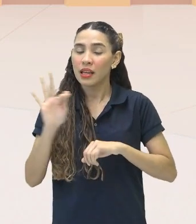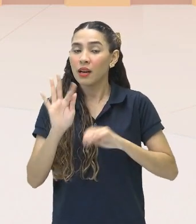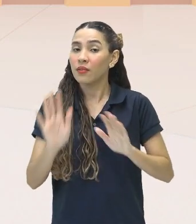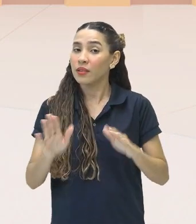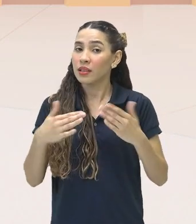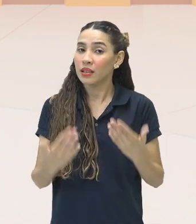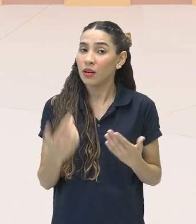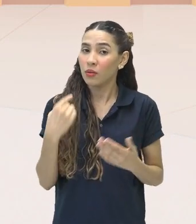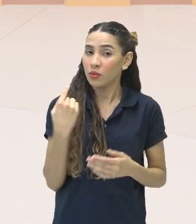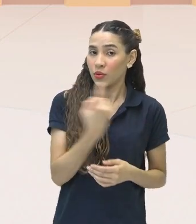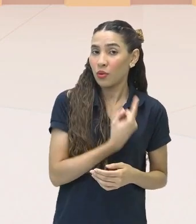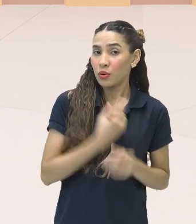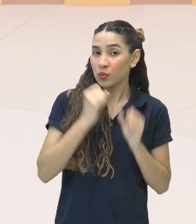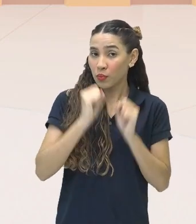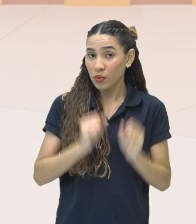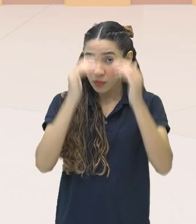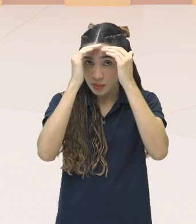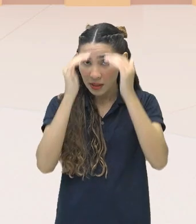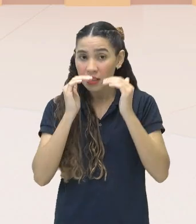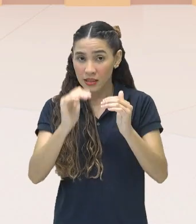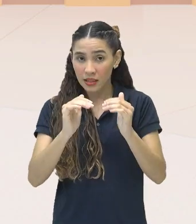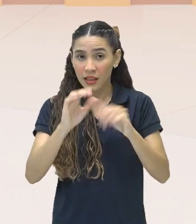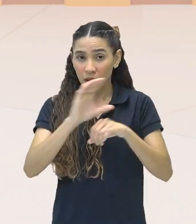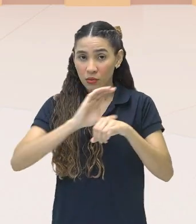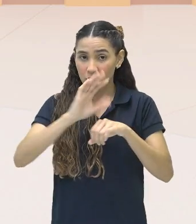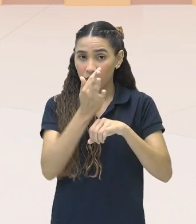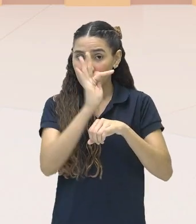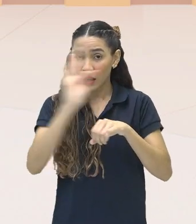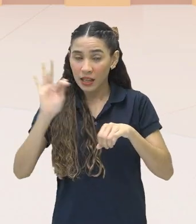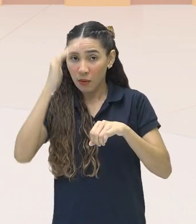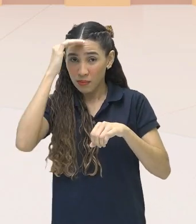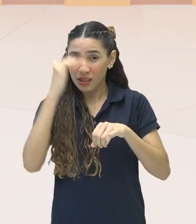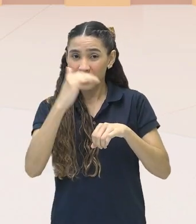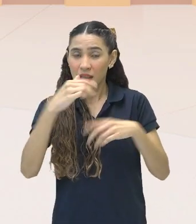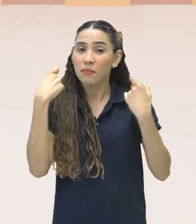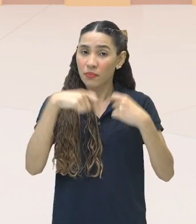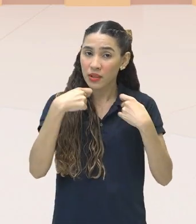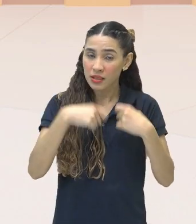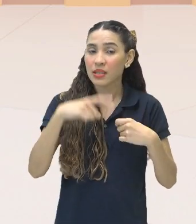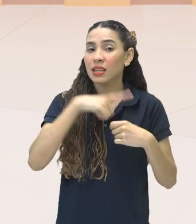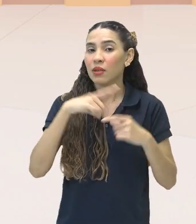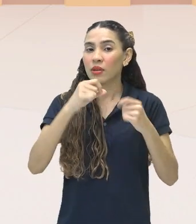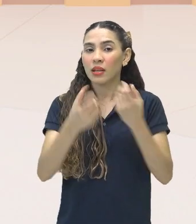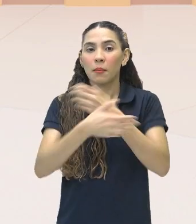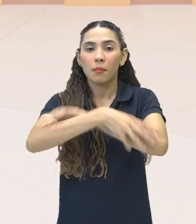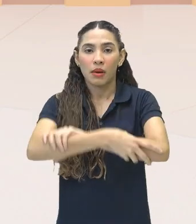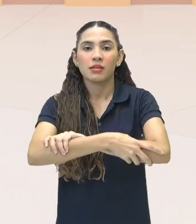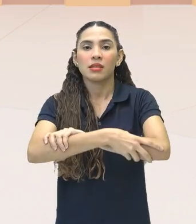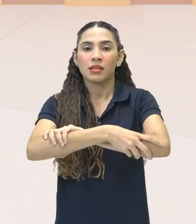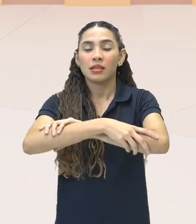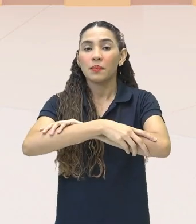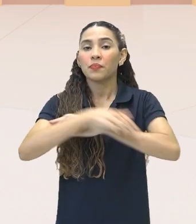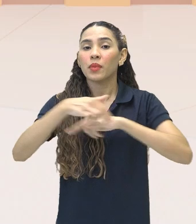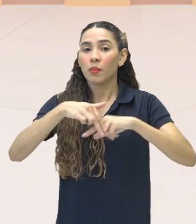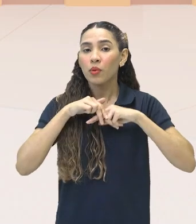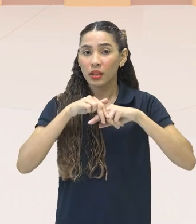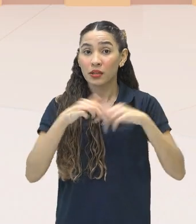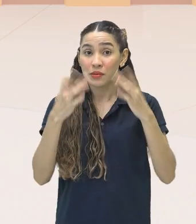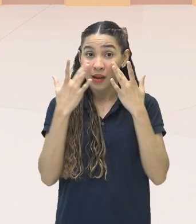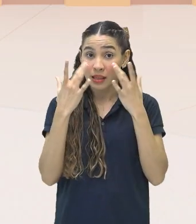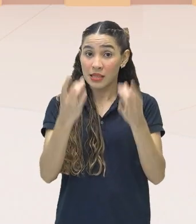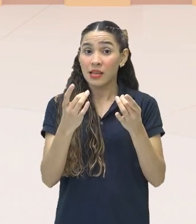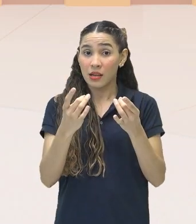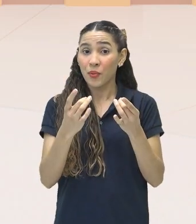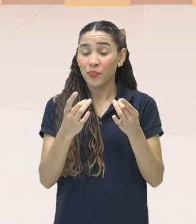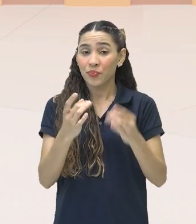Então, para que a gente possa obedecer essa Constituição Federal, é preciso que haja esse casamento aí. Portanto, gente, fique